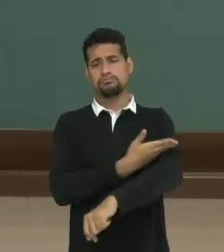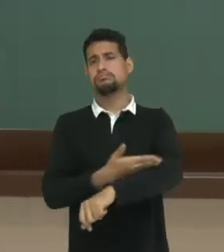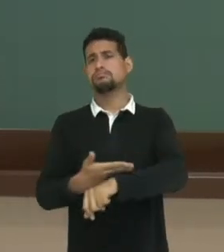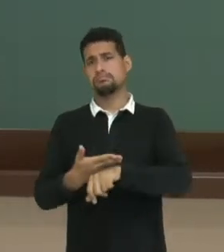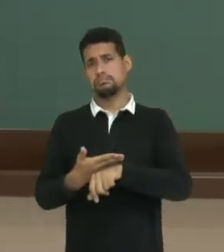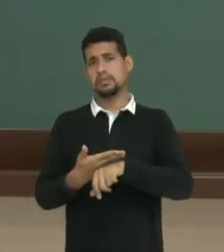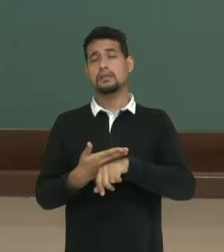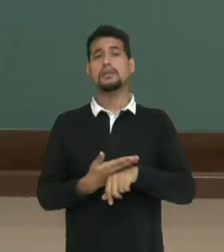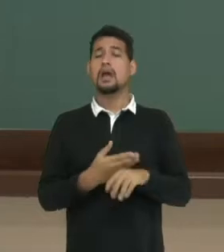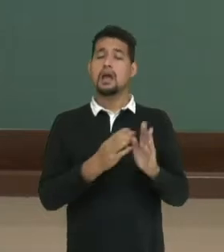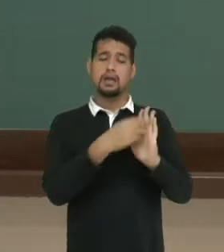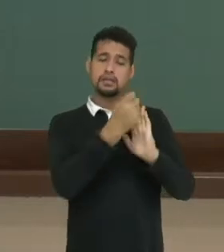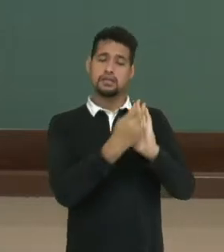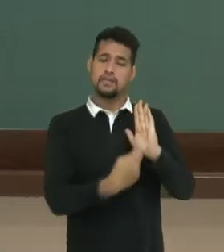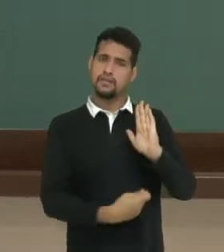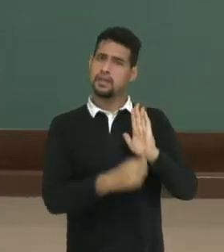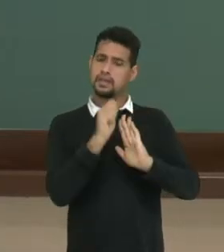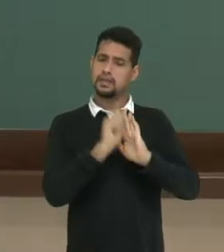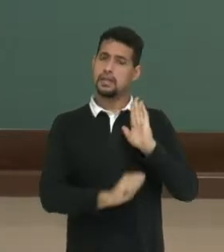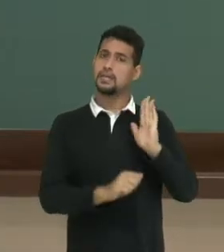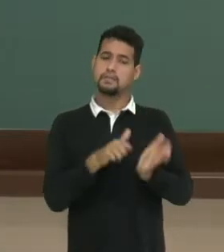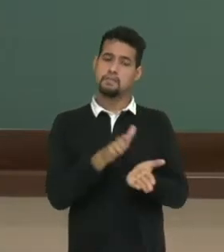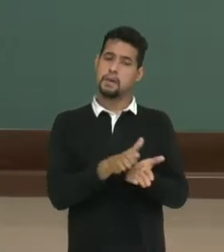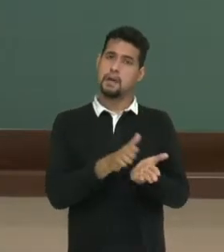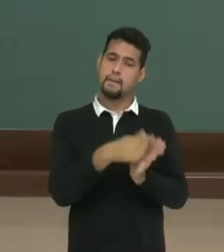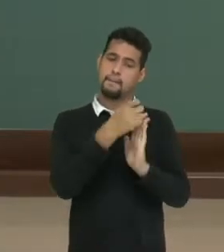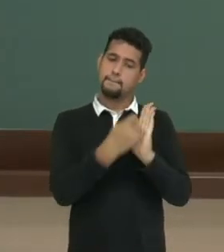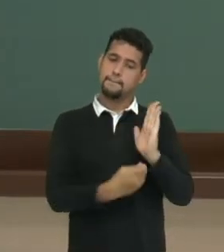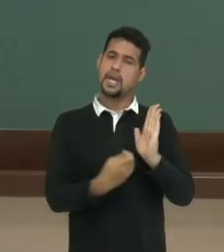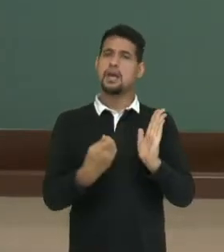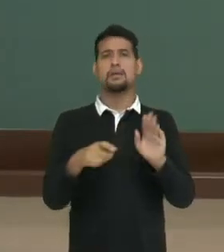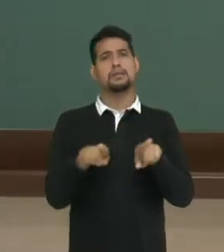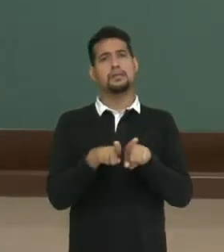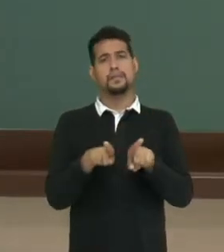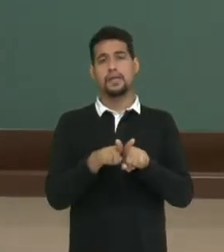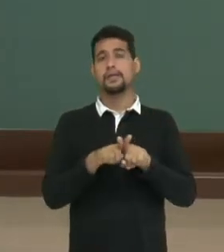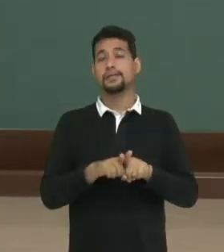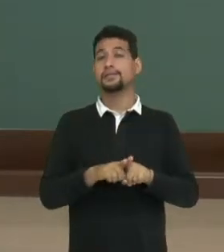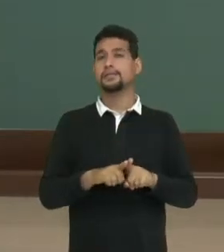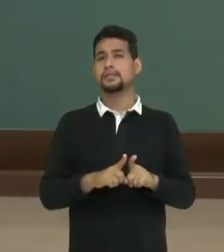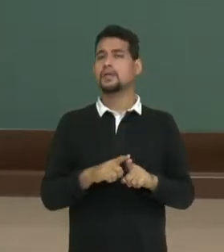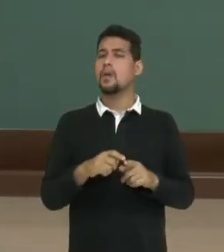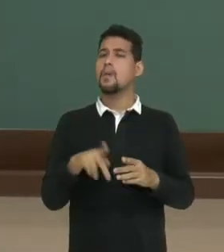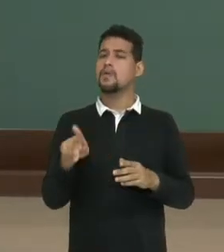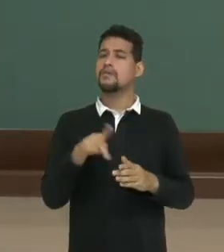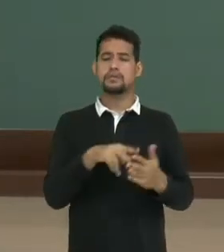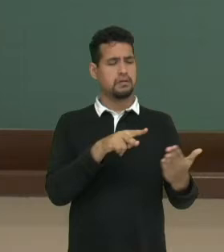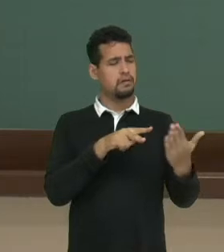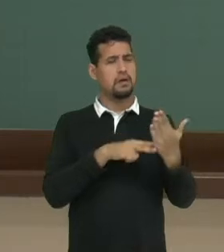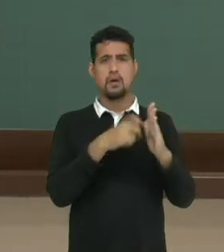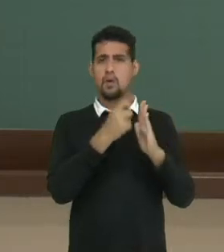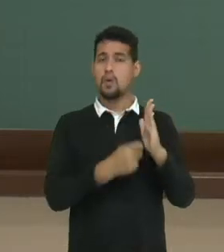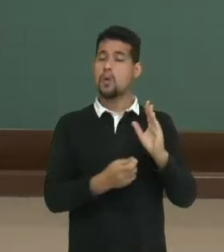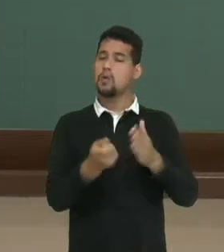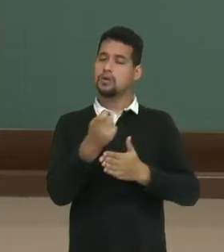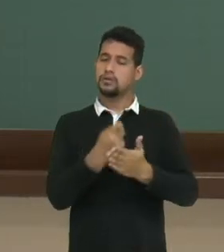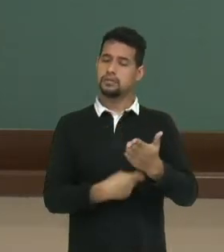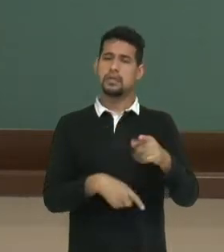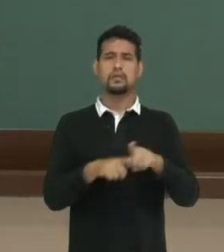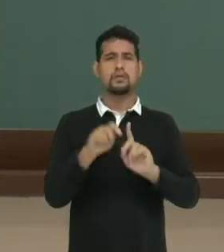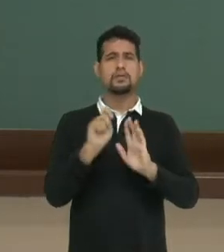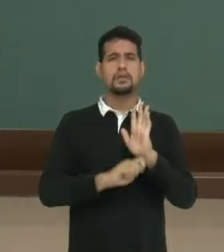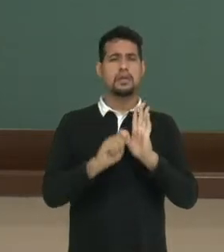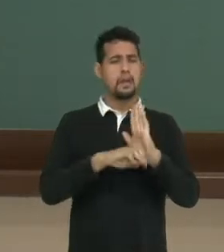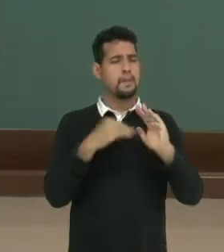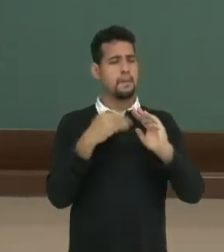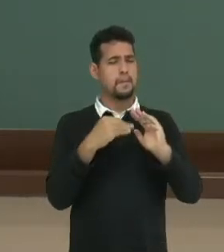ou escrevendo o texto numa folha de caderno, ou numa folha de papel ao maço, entregando para o professor corrigir, ou digitando e mandando o texto por e-mail,